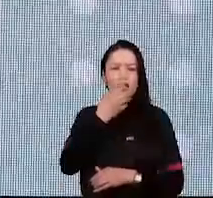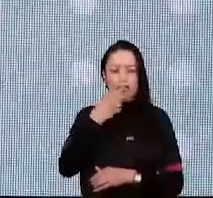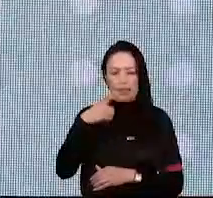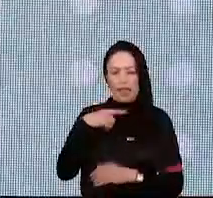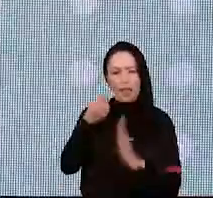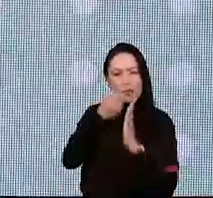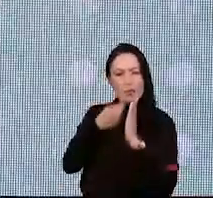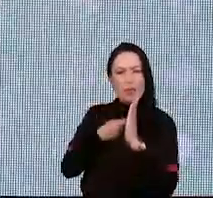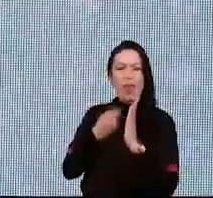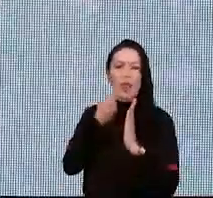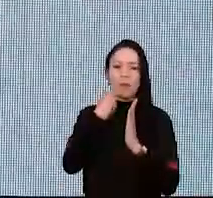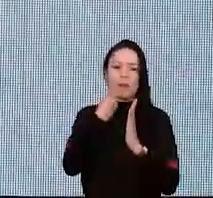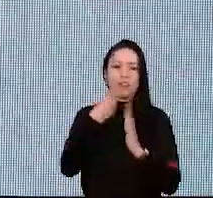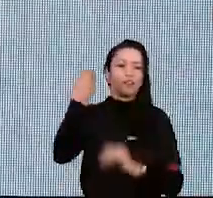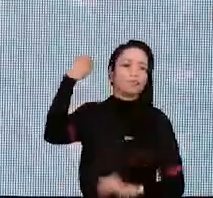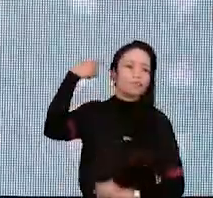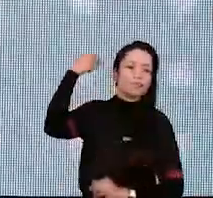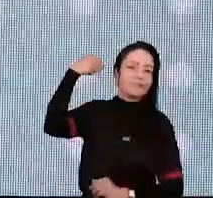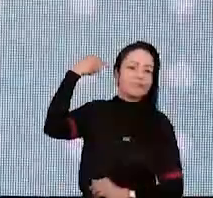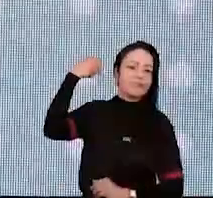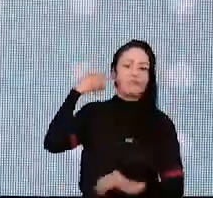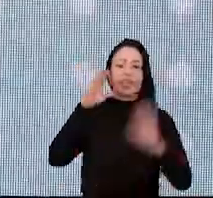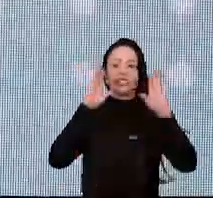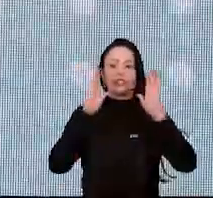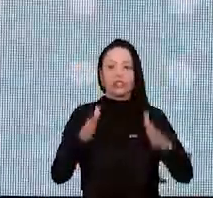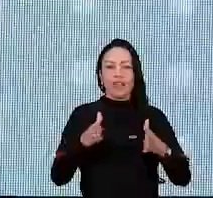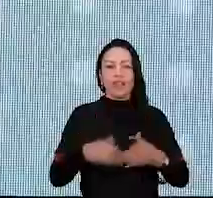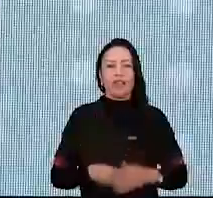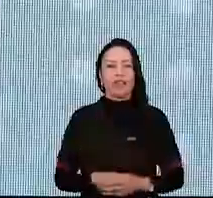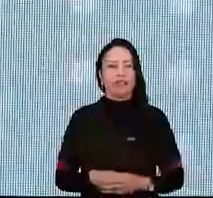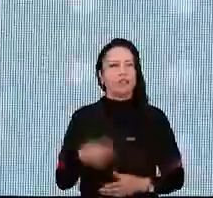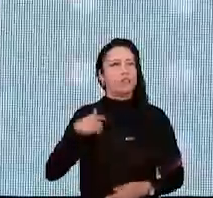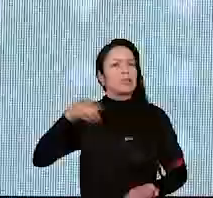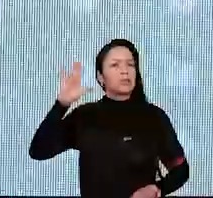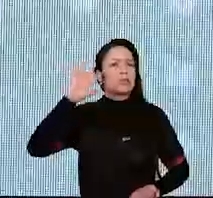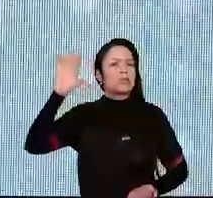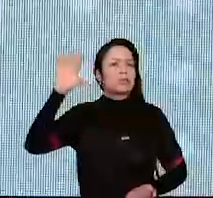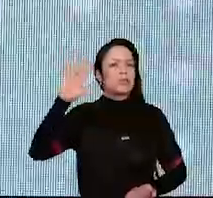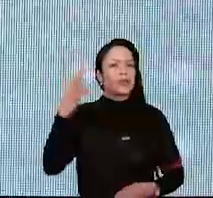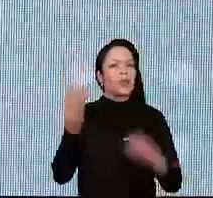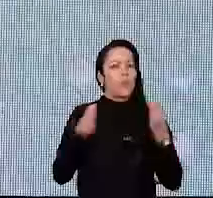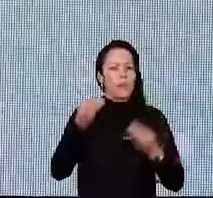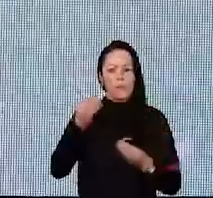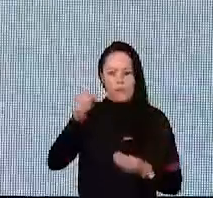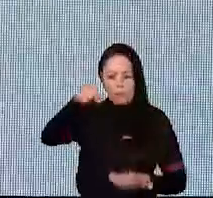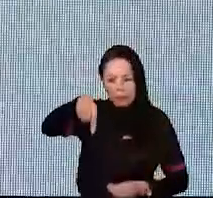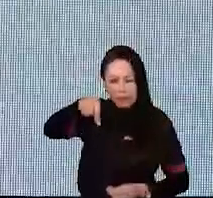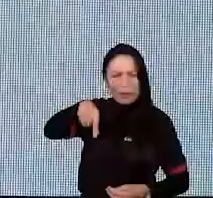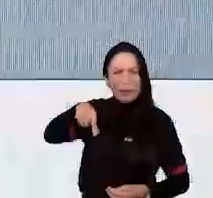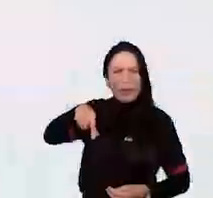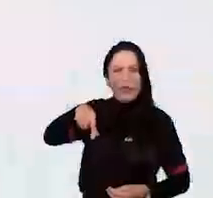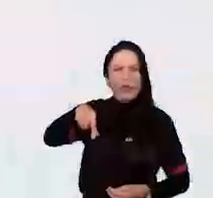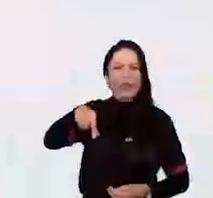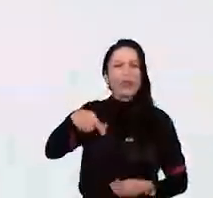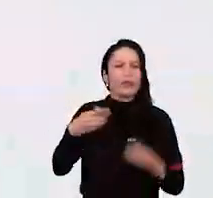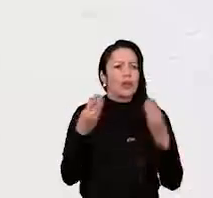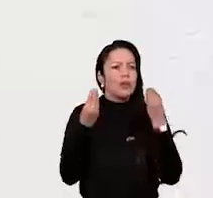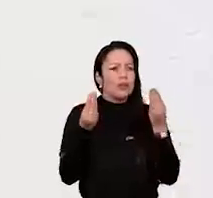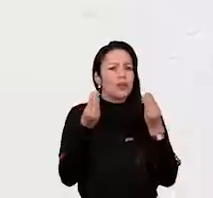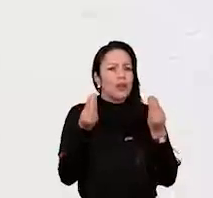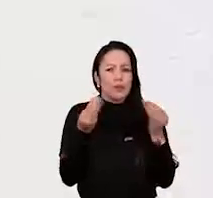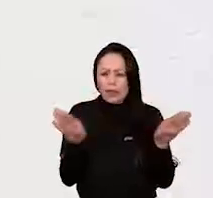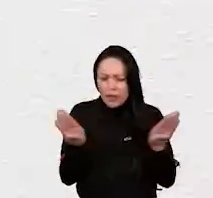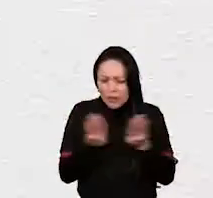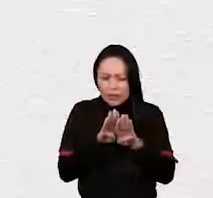prescrição de medicação para pingar na orelha. E eu fico pensando assim, mas como pinga? Né? Porque como vai fazer, fechou. Né? O que